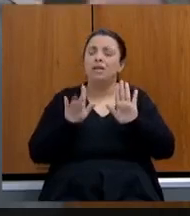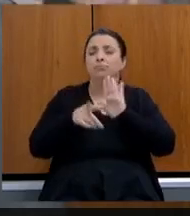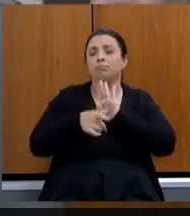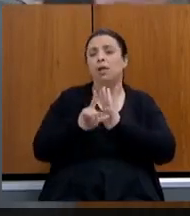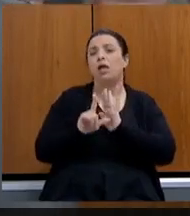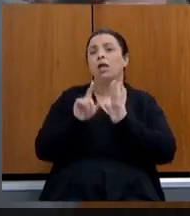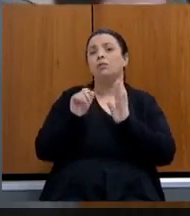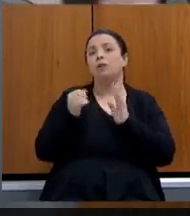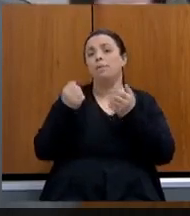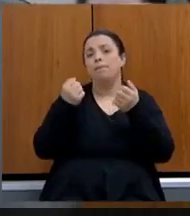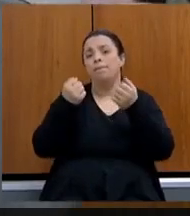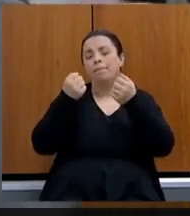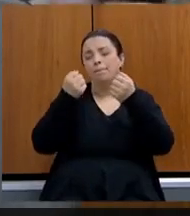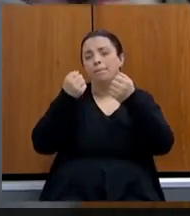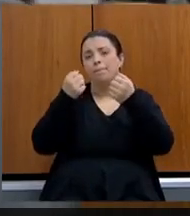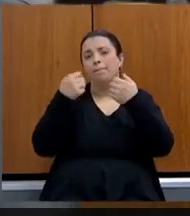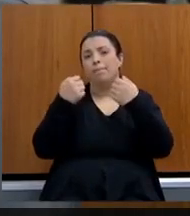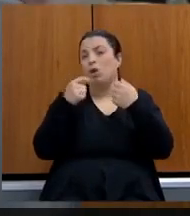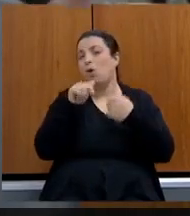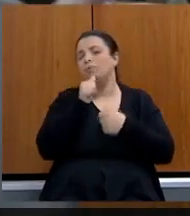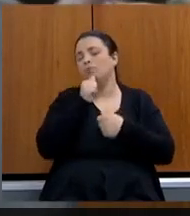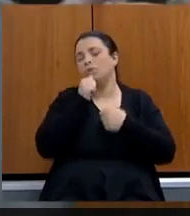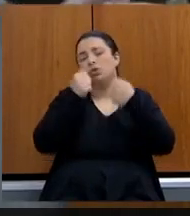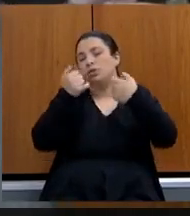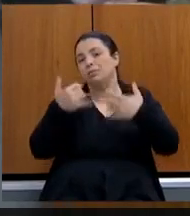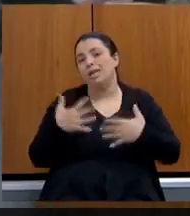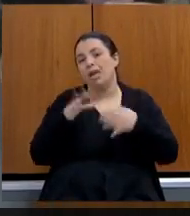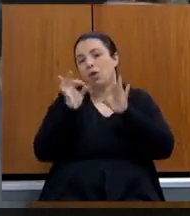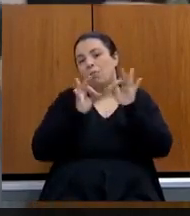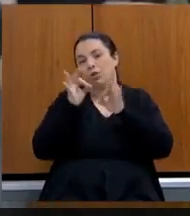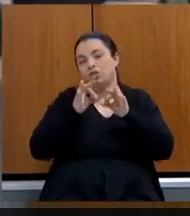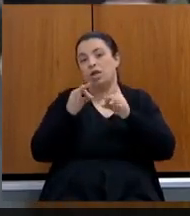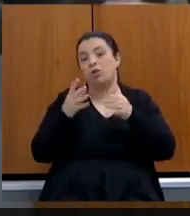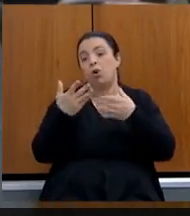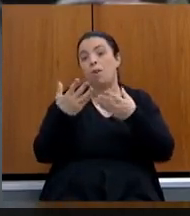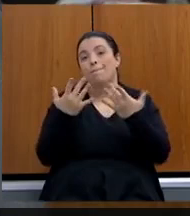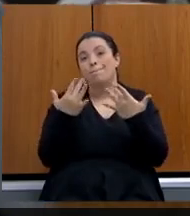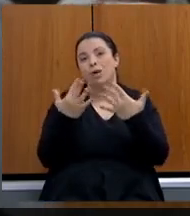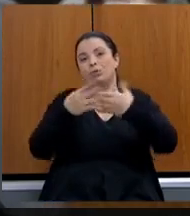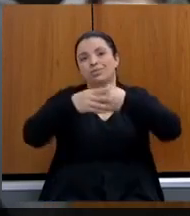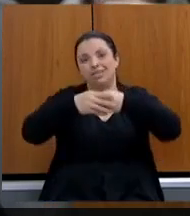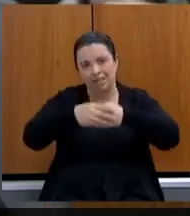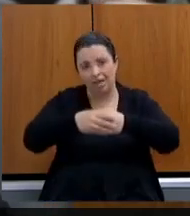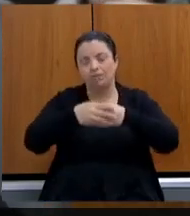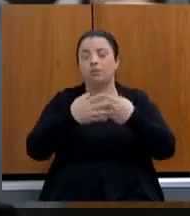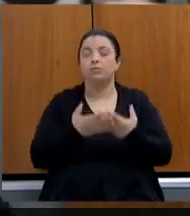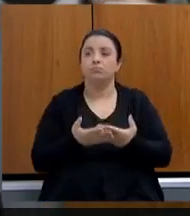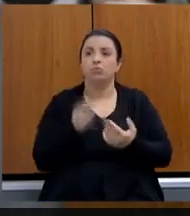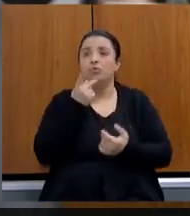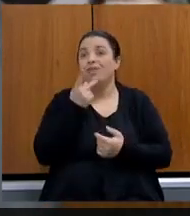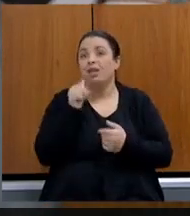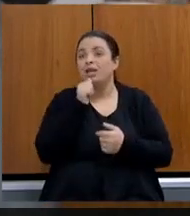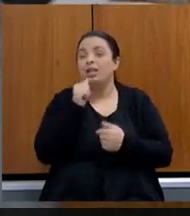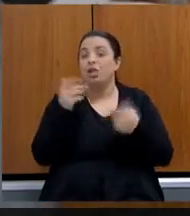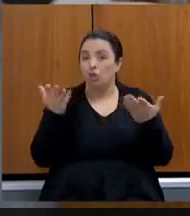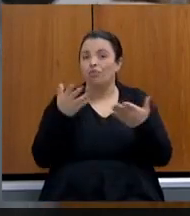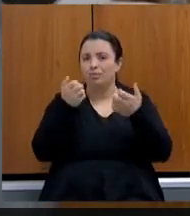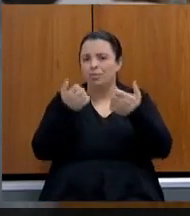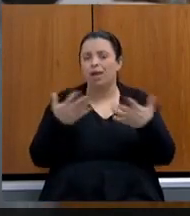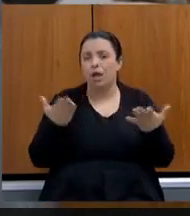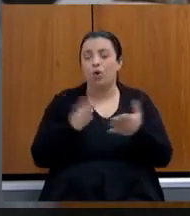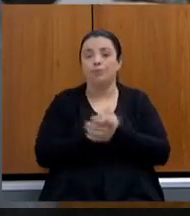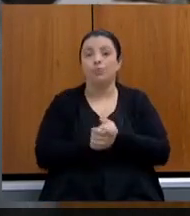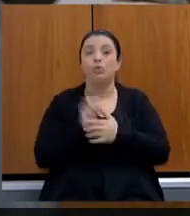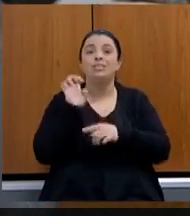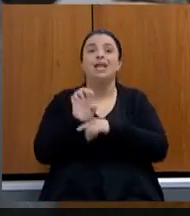falei detalhadamente do projeto mãos dadas aqui ainda não tive oportunidade e vou fazer uso desse momento para falar temos o estado mais atrasado da